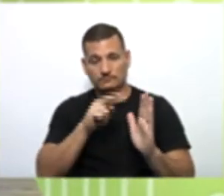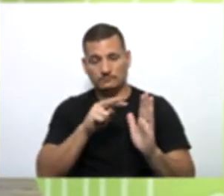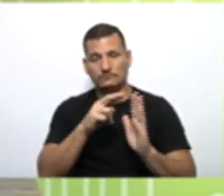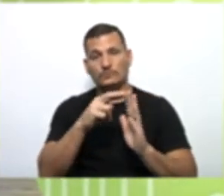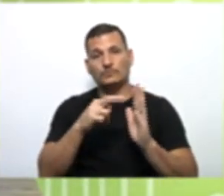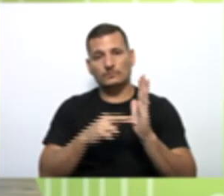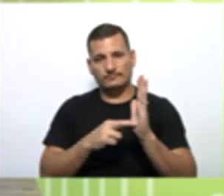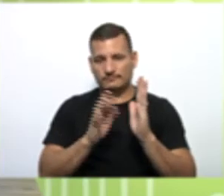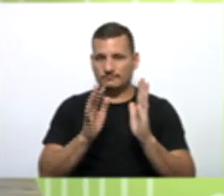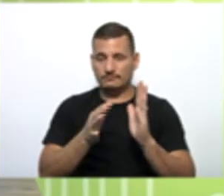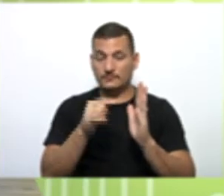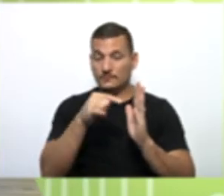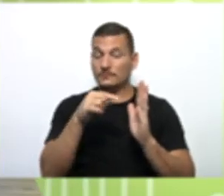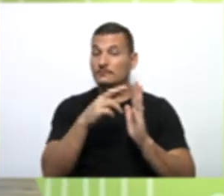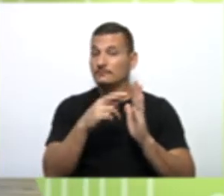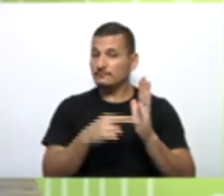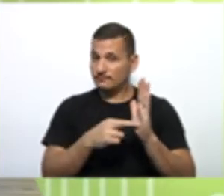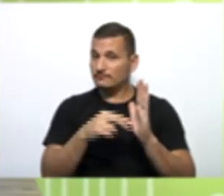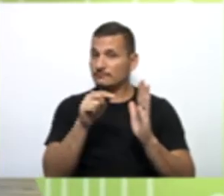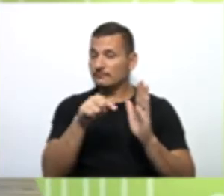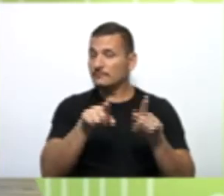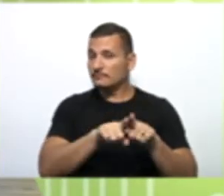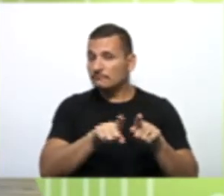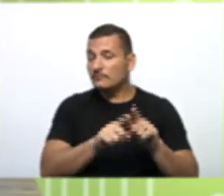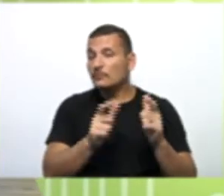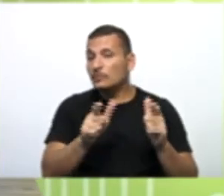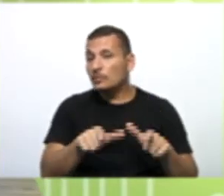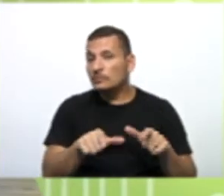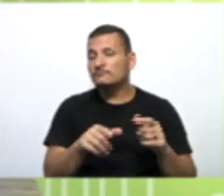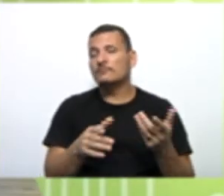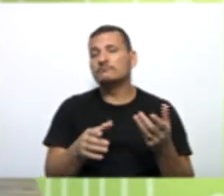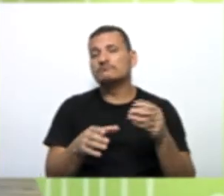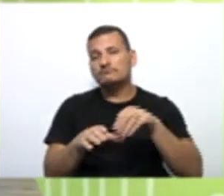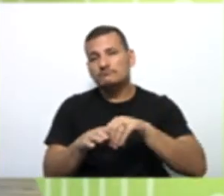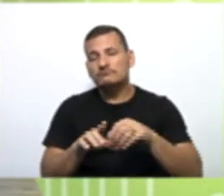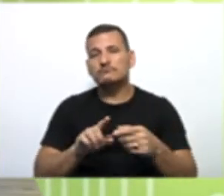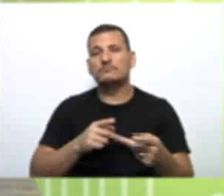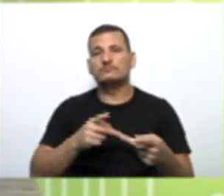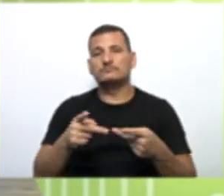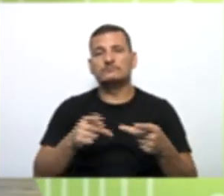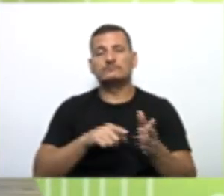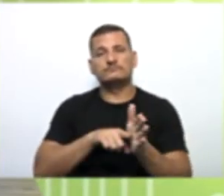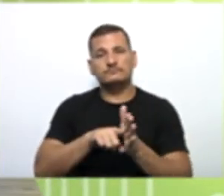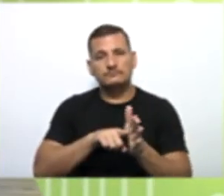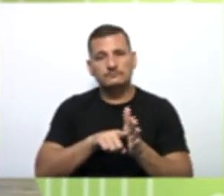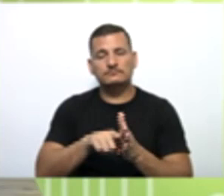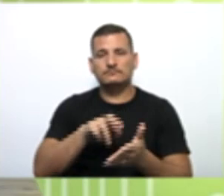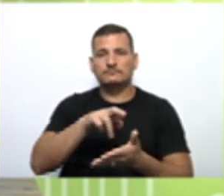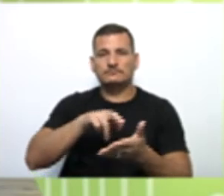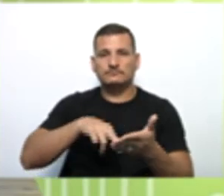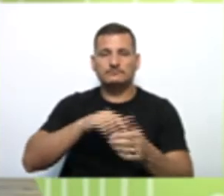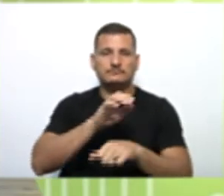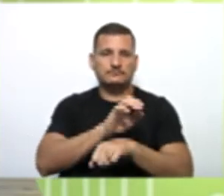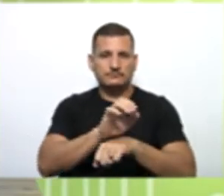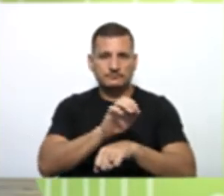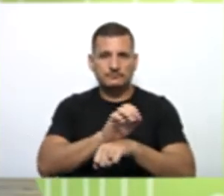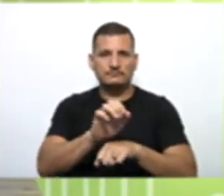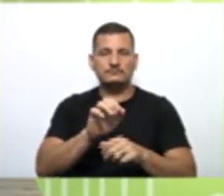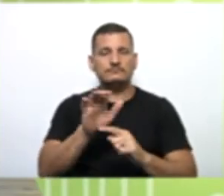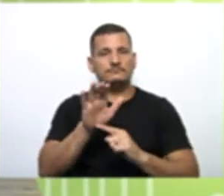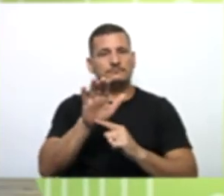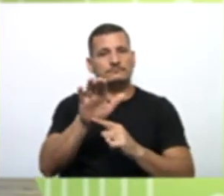essas normas também são aplicadas aonde? Nos projetos de pesquisa, nos relatórios de estágio, numa